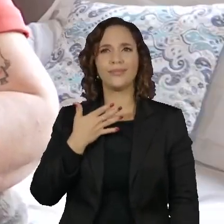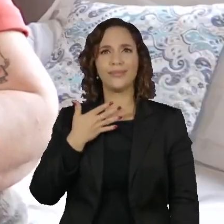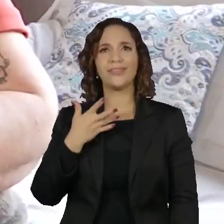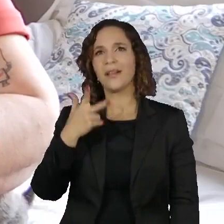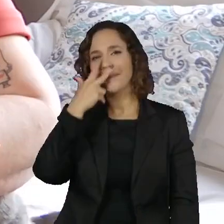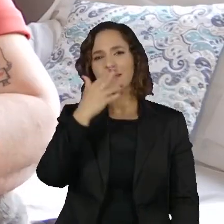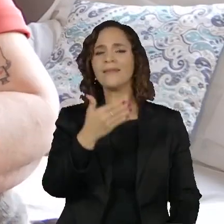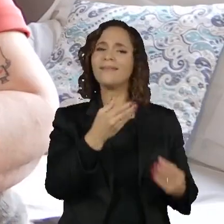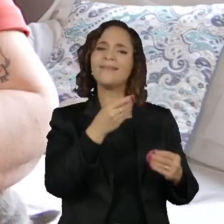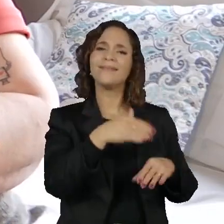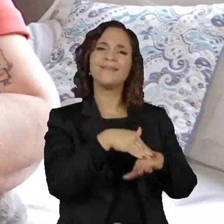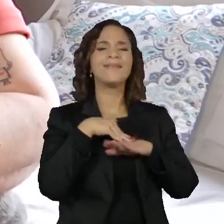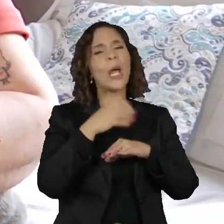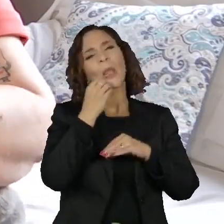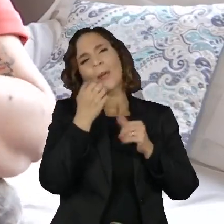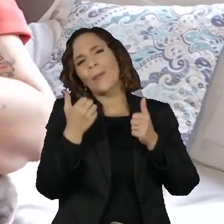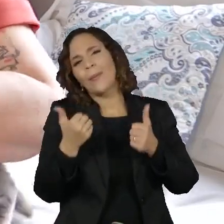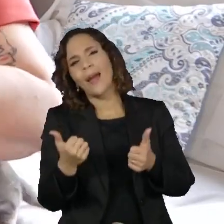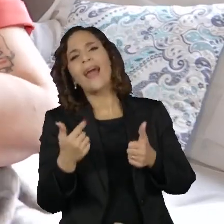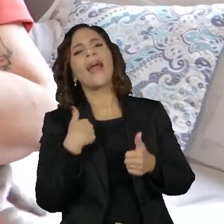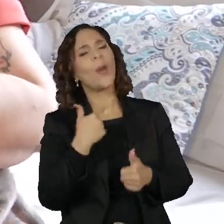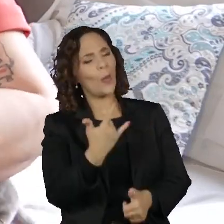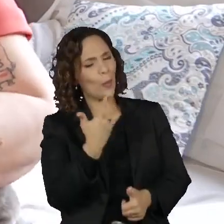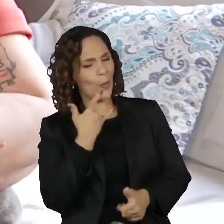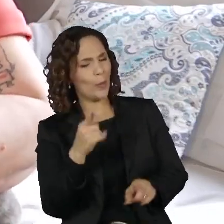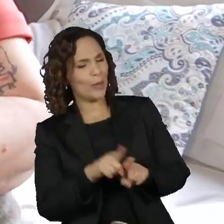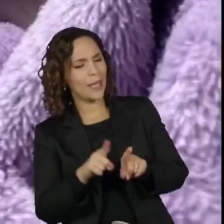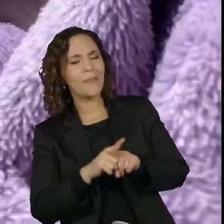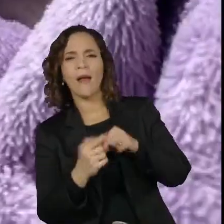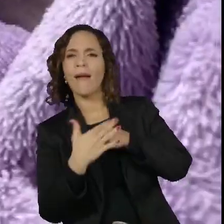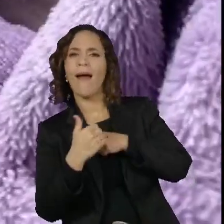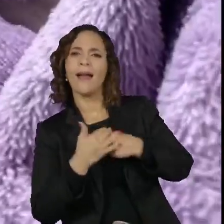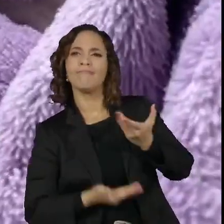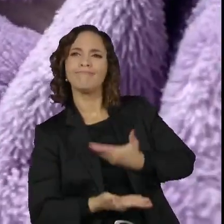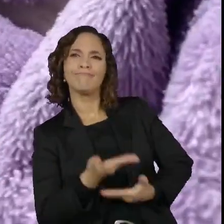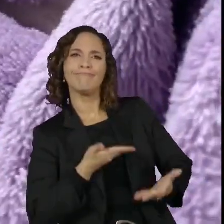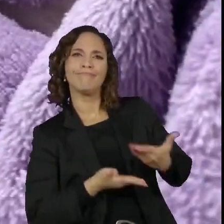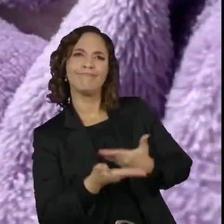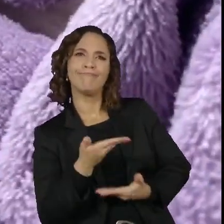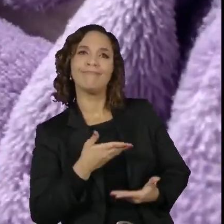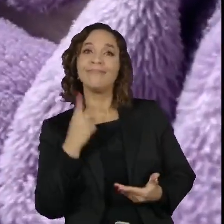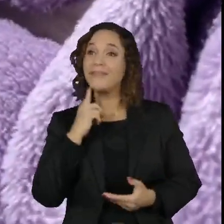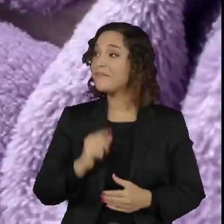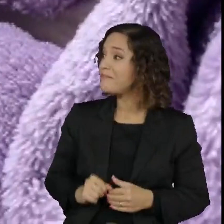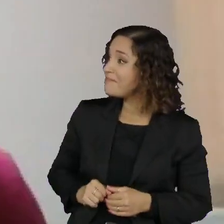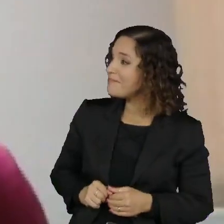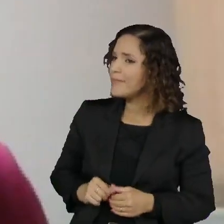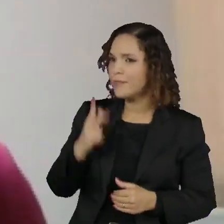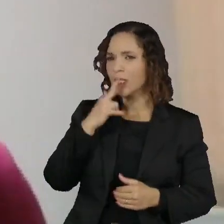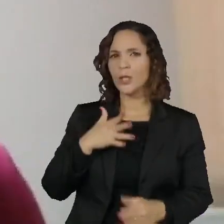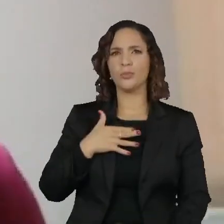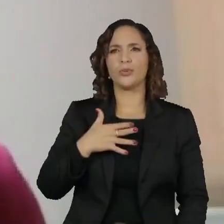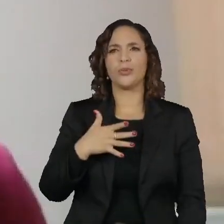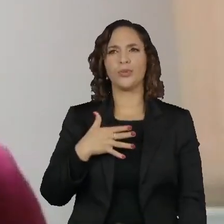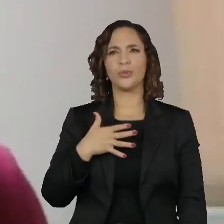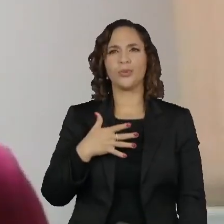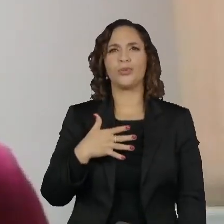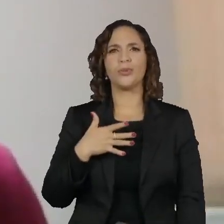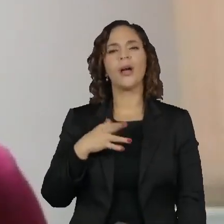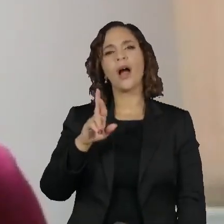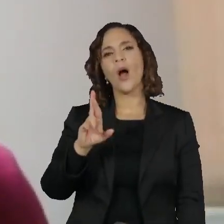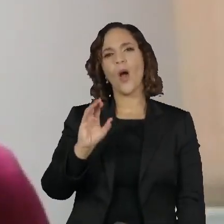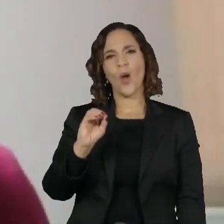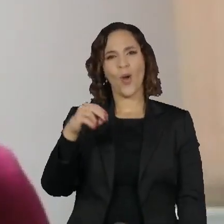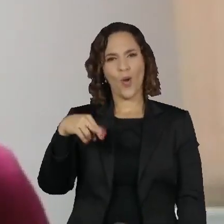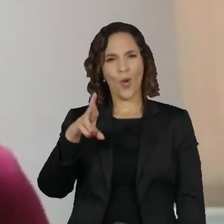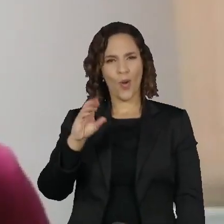dissessem que tá tudo bem, que eles também me amam, e é um carinho mesmo. O ronronado, ele é um som suave, né, que